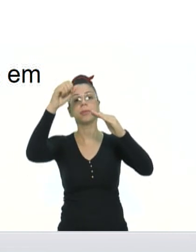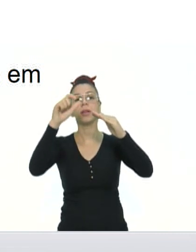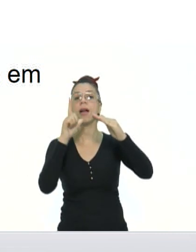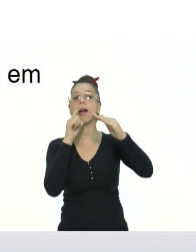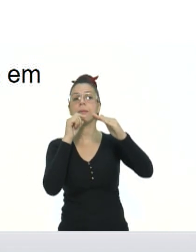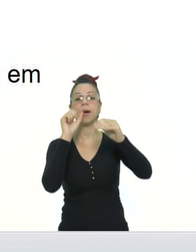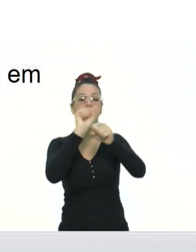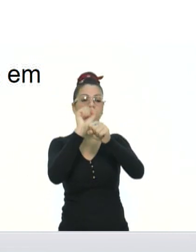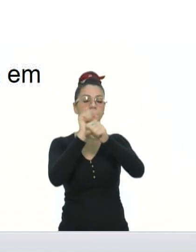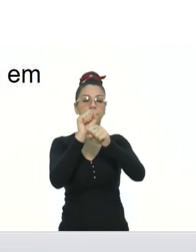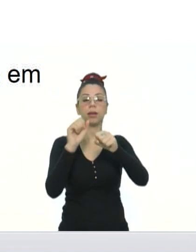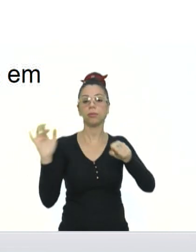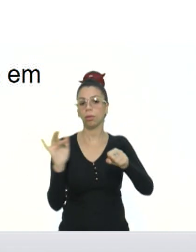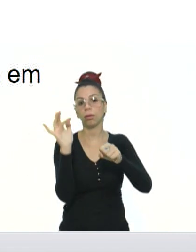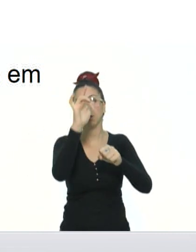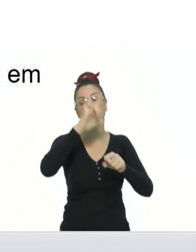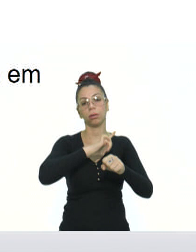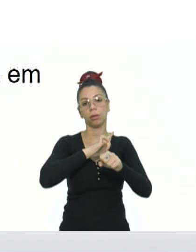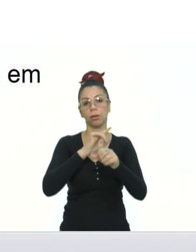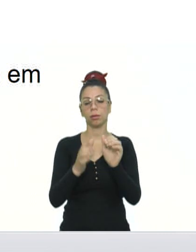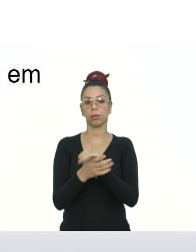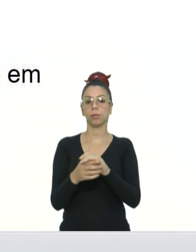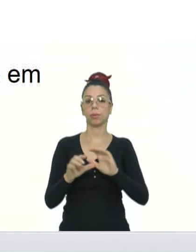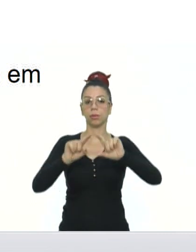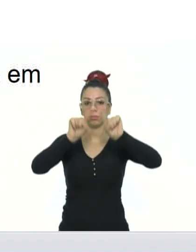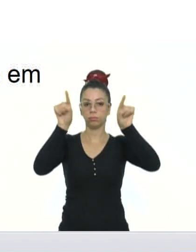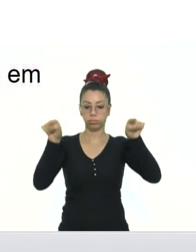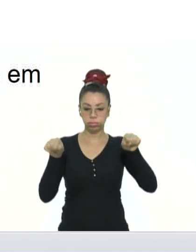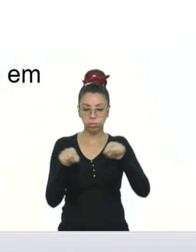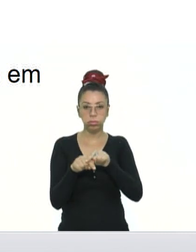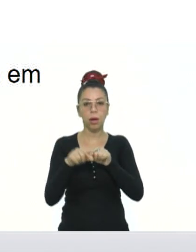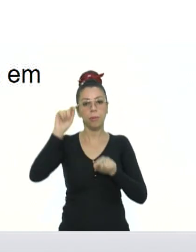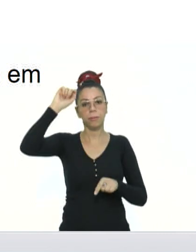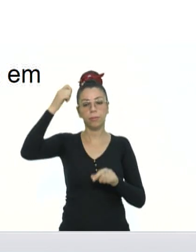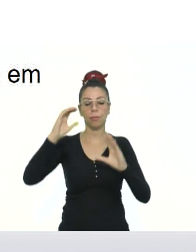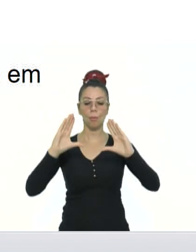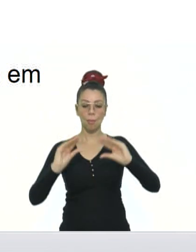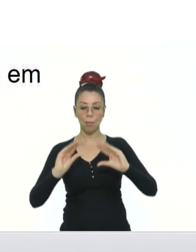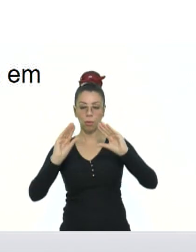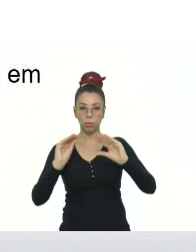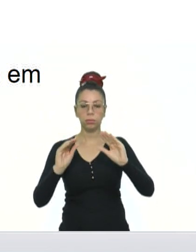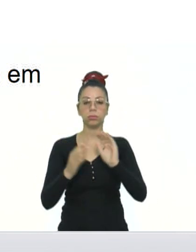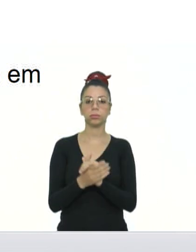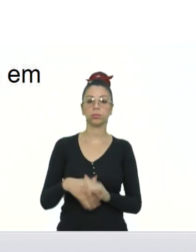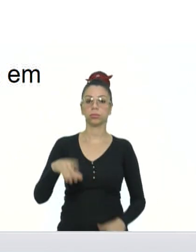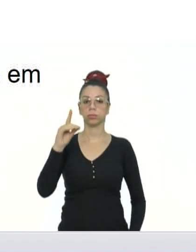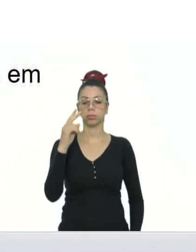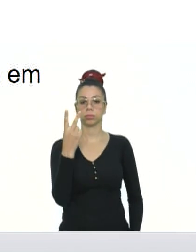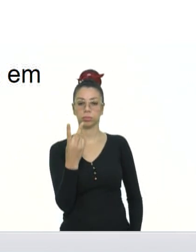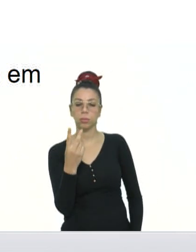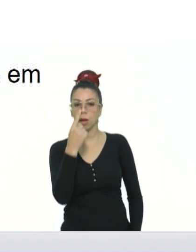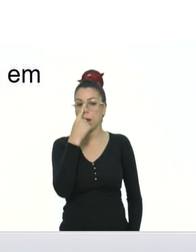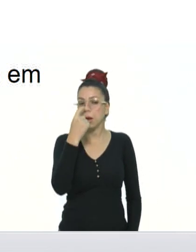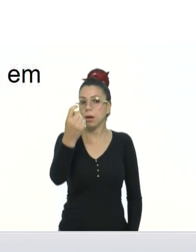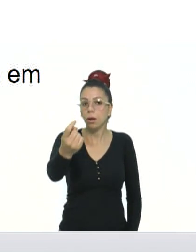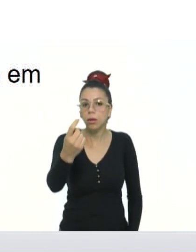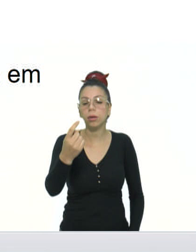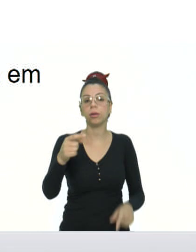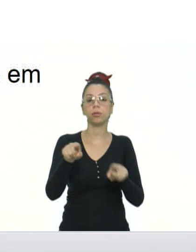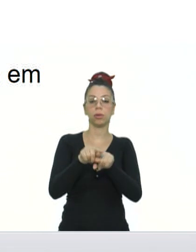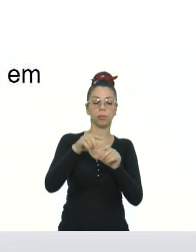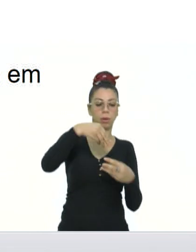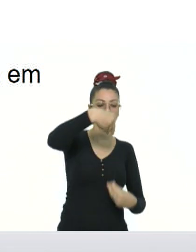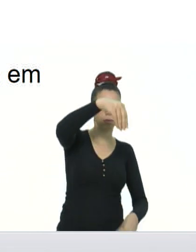Aedes aegypti. D1, pneus e materiais rodantes. D2, lixo, recipiente